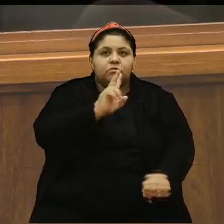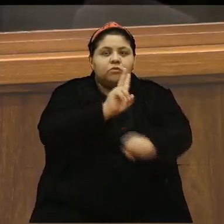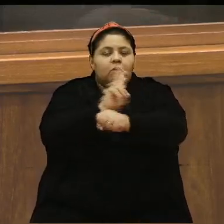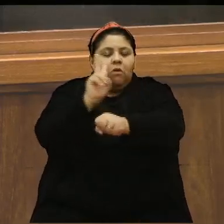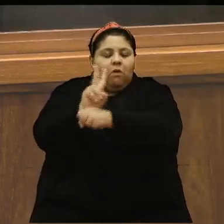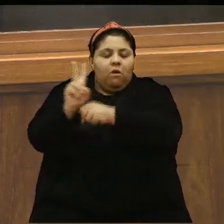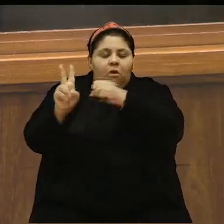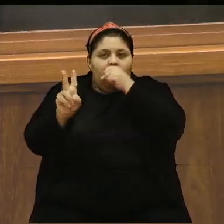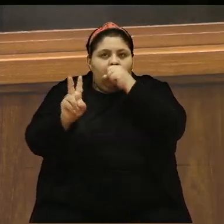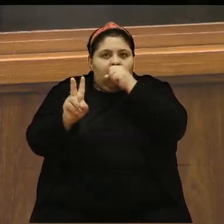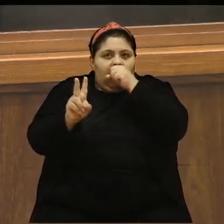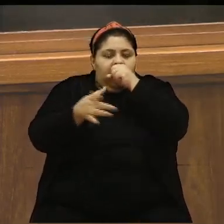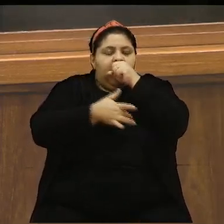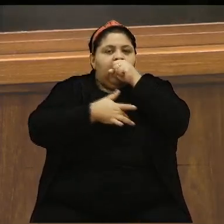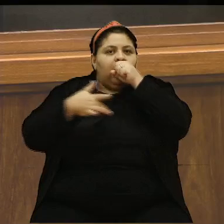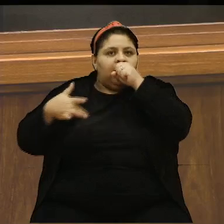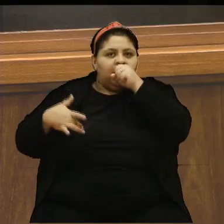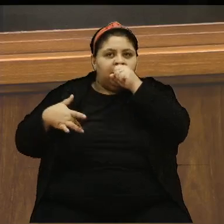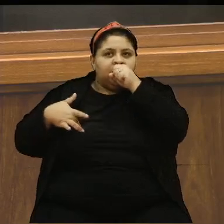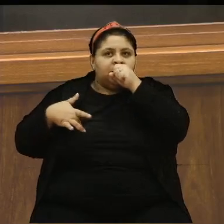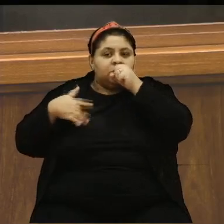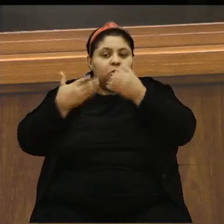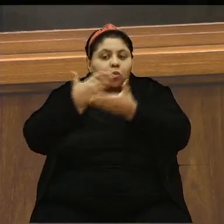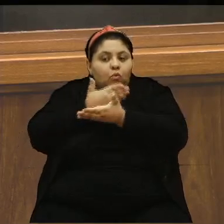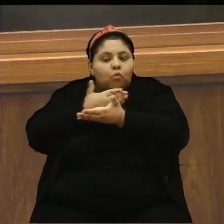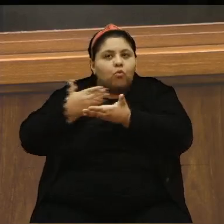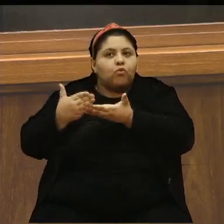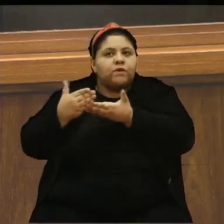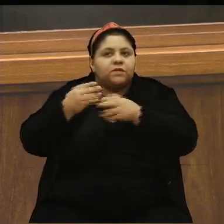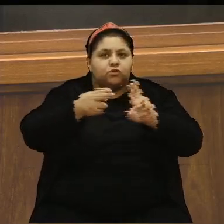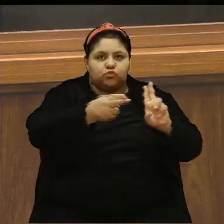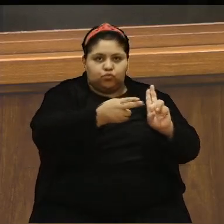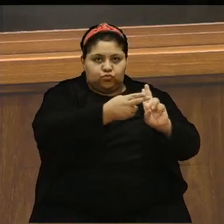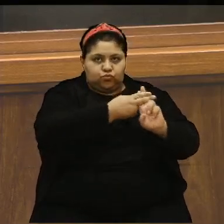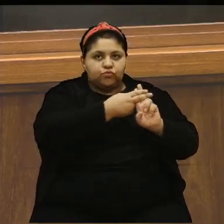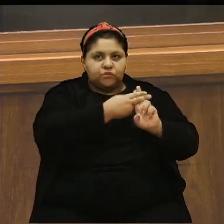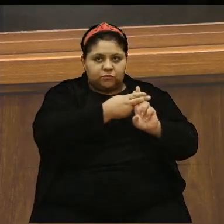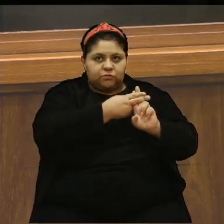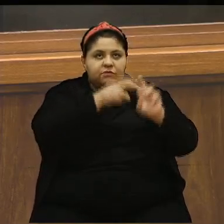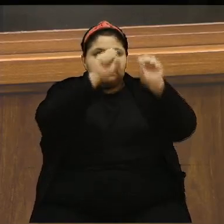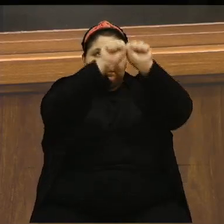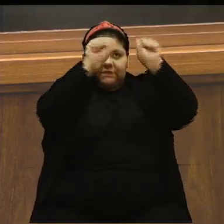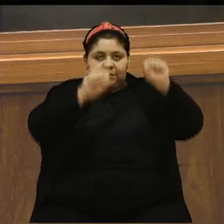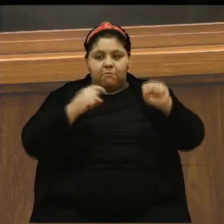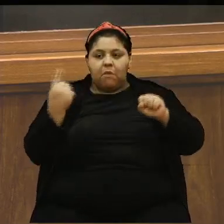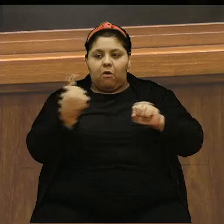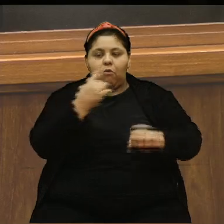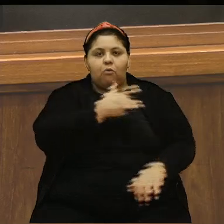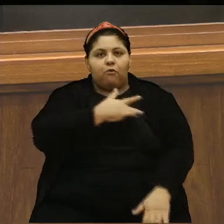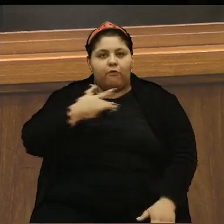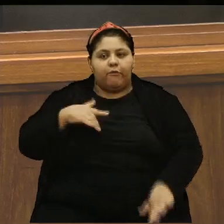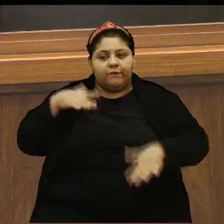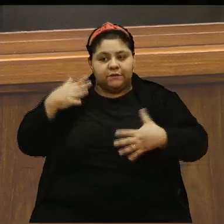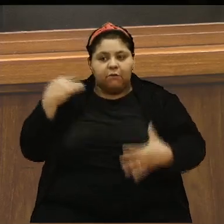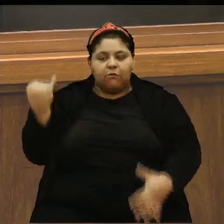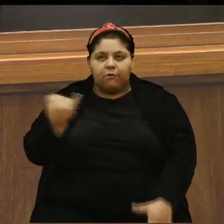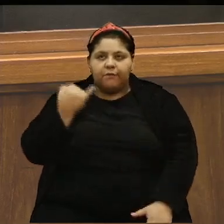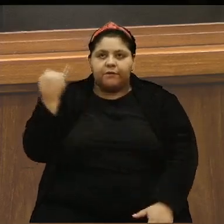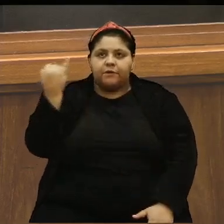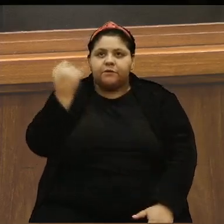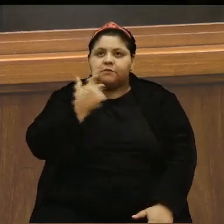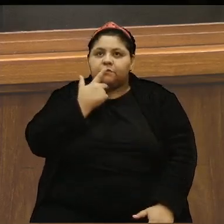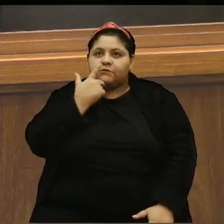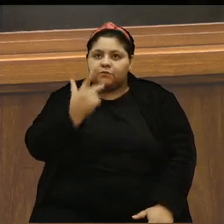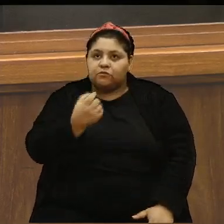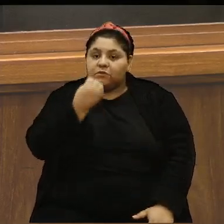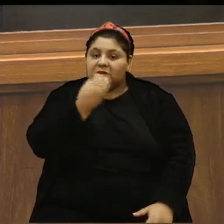prevenção à saúde, porta de entrada do SUS, Sistema Único de Saúde. Então, é fundamental a gente falar da